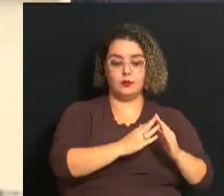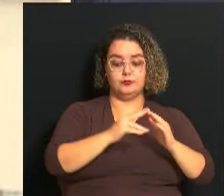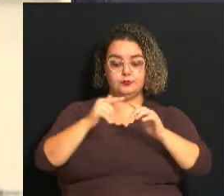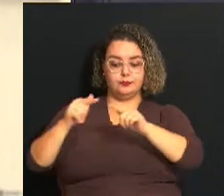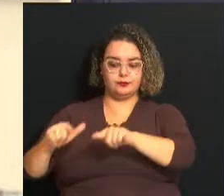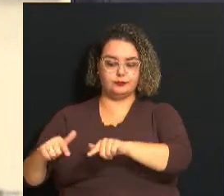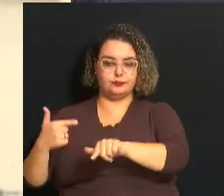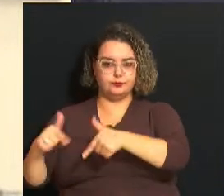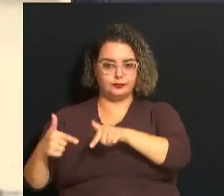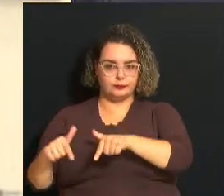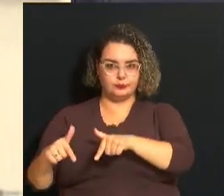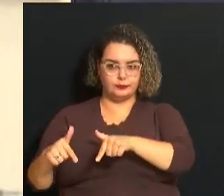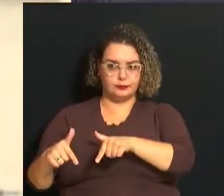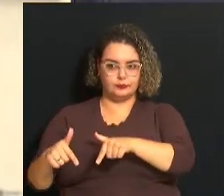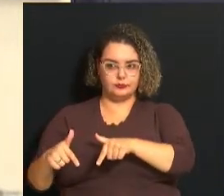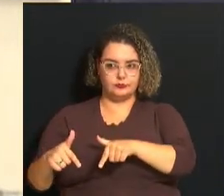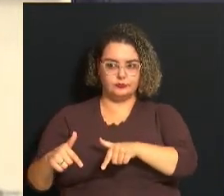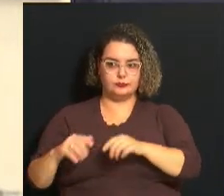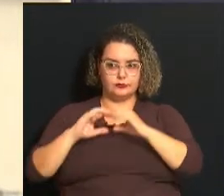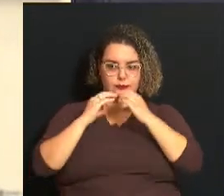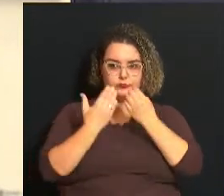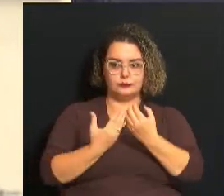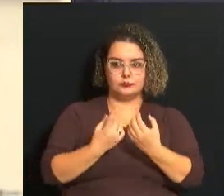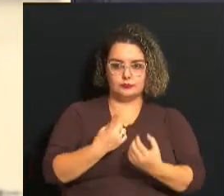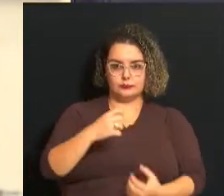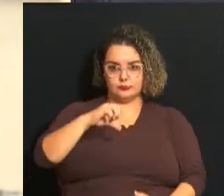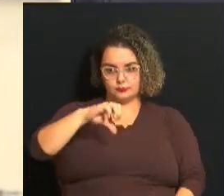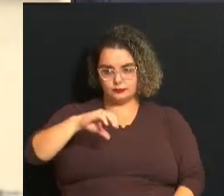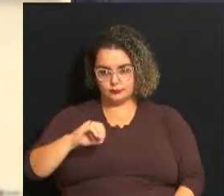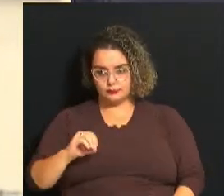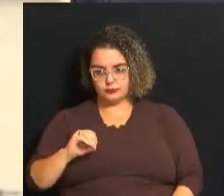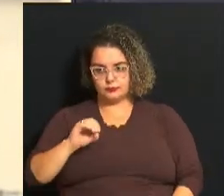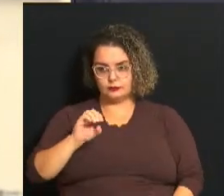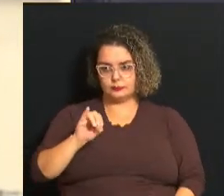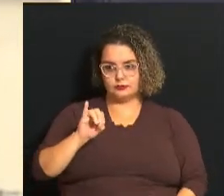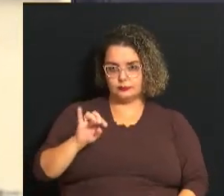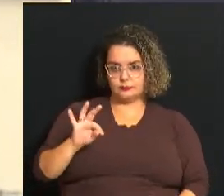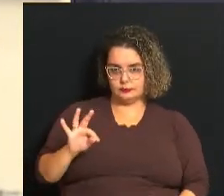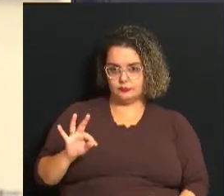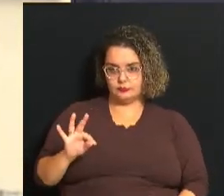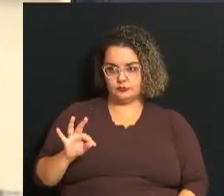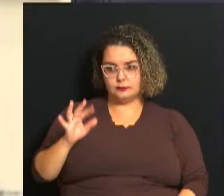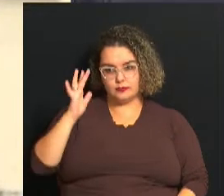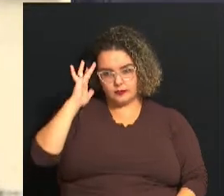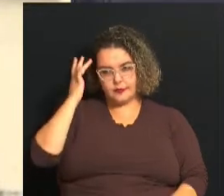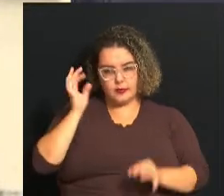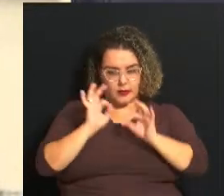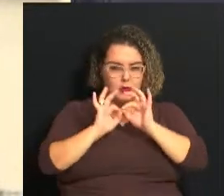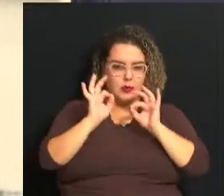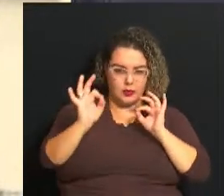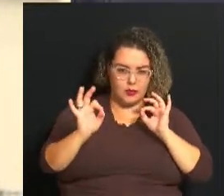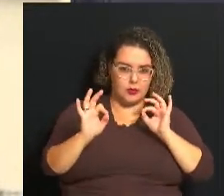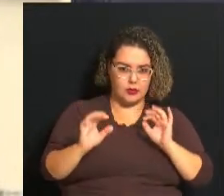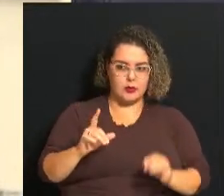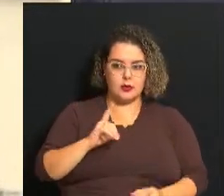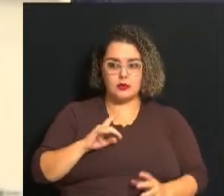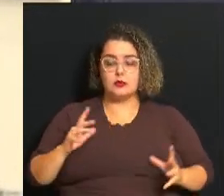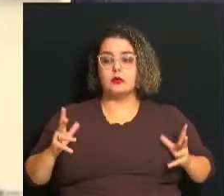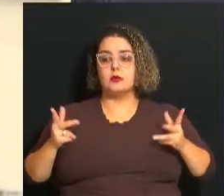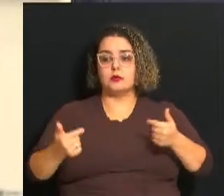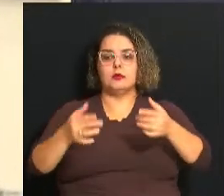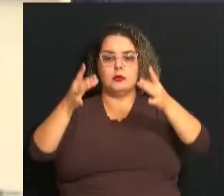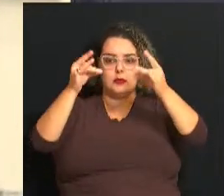veja que a convenção 190 da ypê acho que a gente ainda tá longe né Ele leu de ter essa abrangência aqui